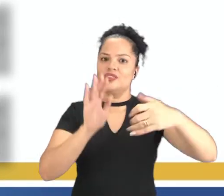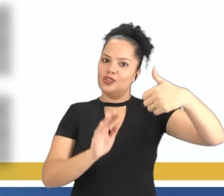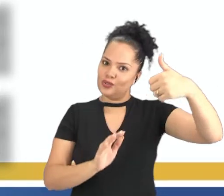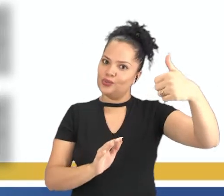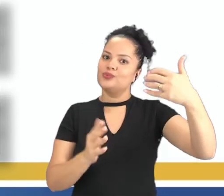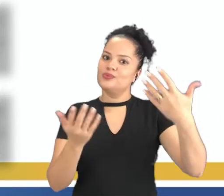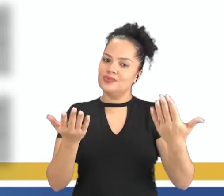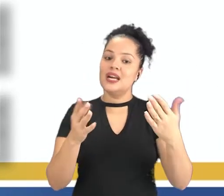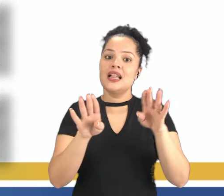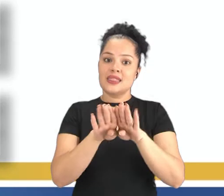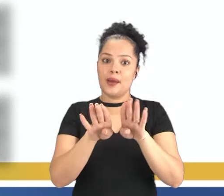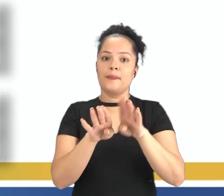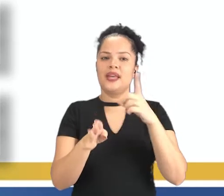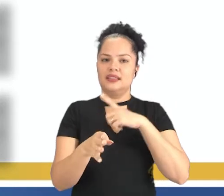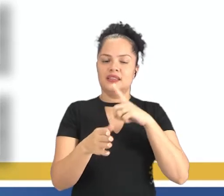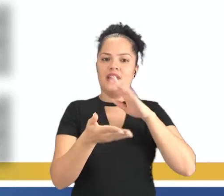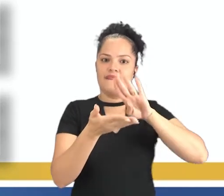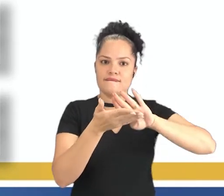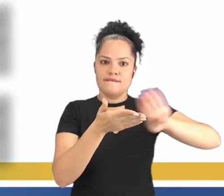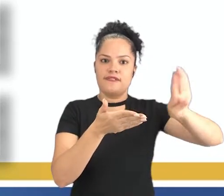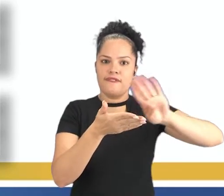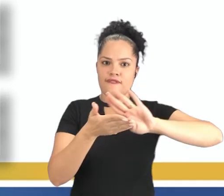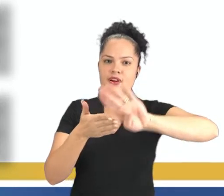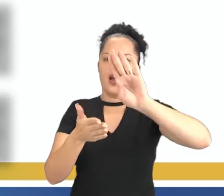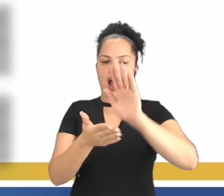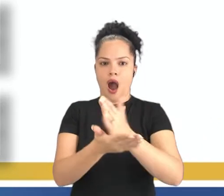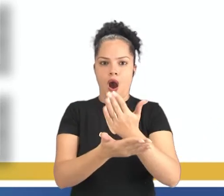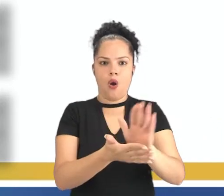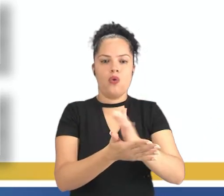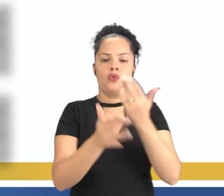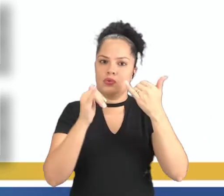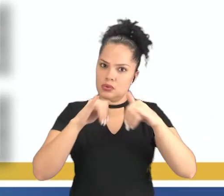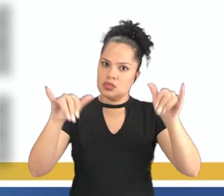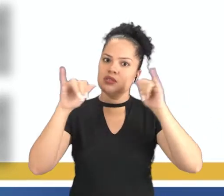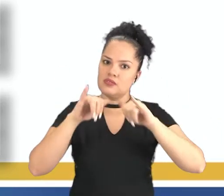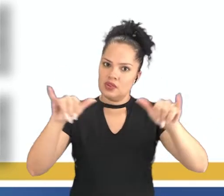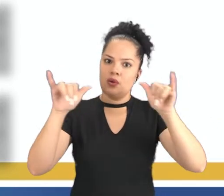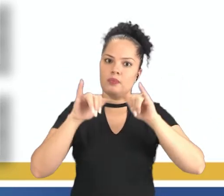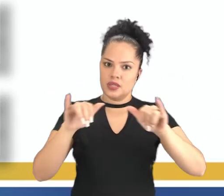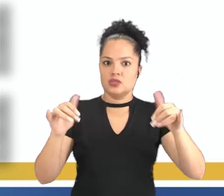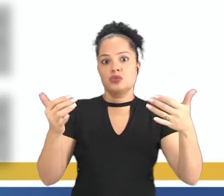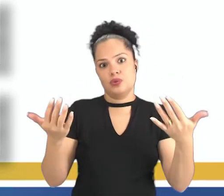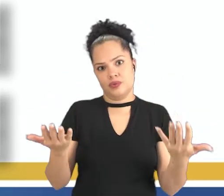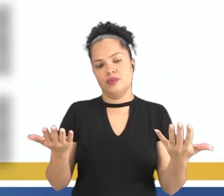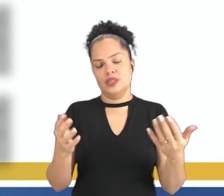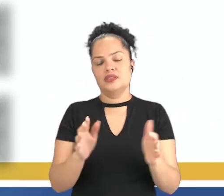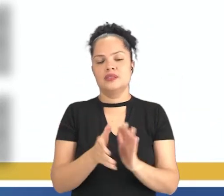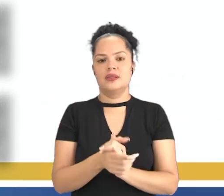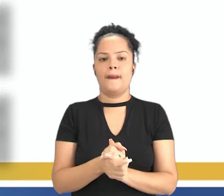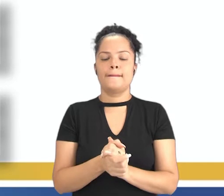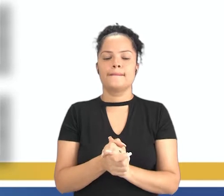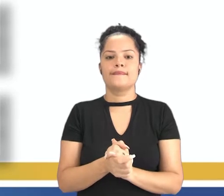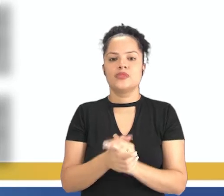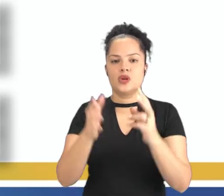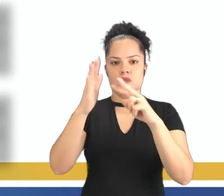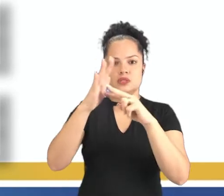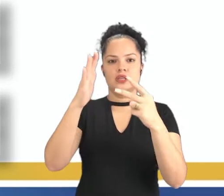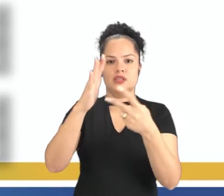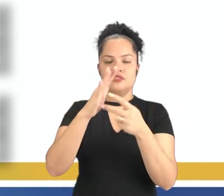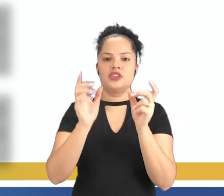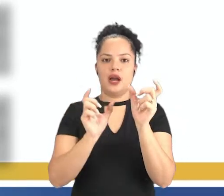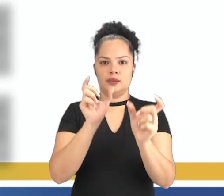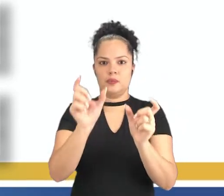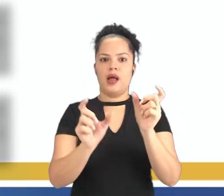também eliminou informações secundárias e generalizou outras que tinham uma mesma função, o mesmo sentido